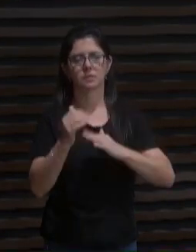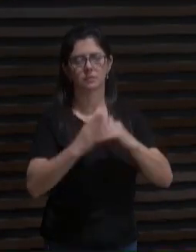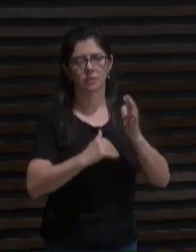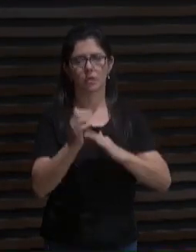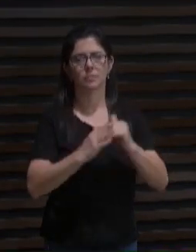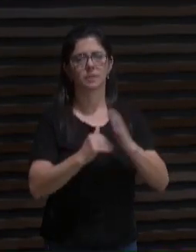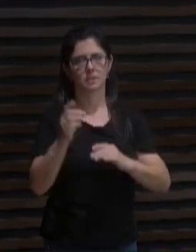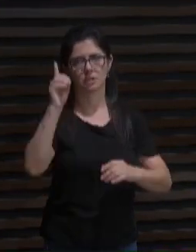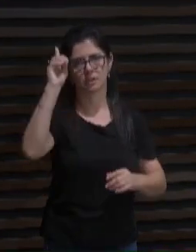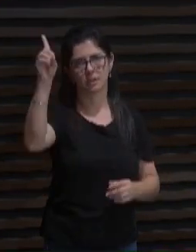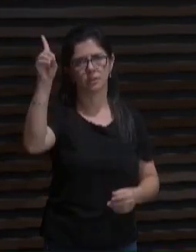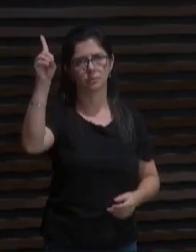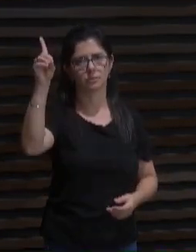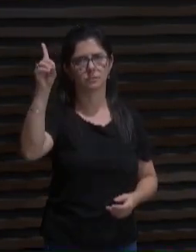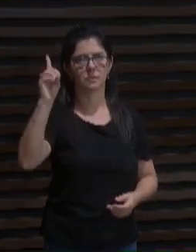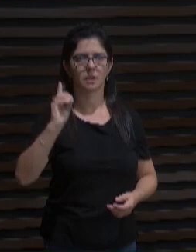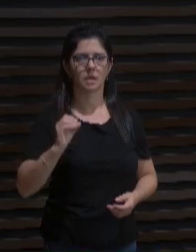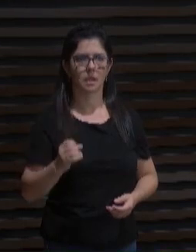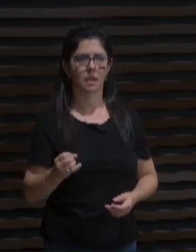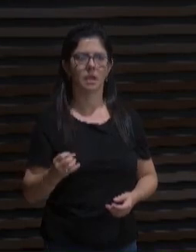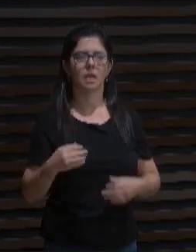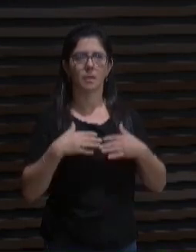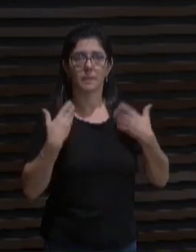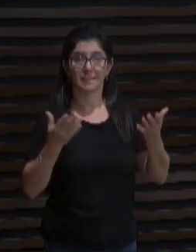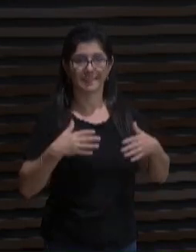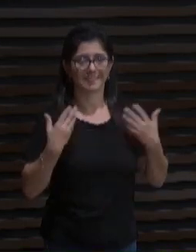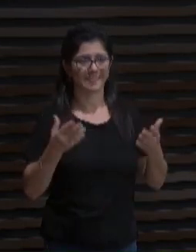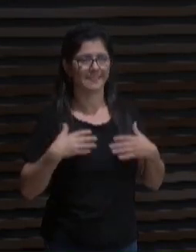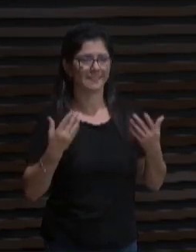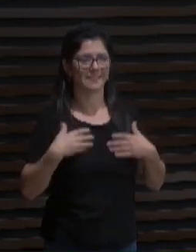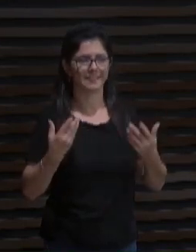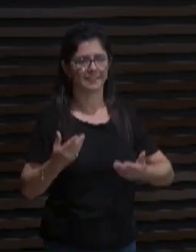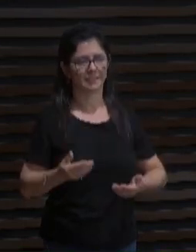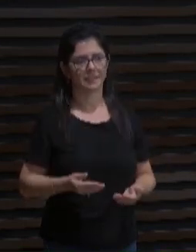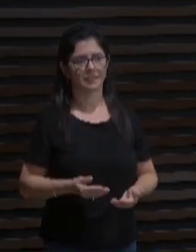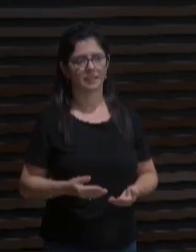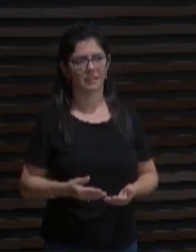um privilégio que só aqueles que foram